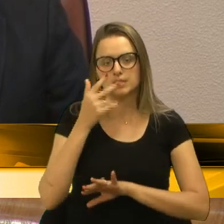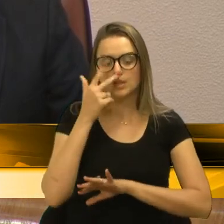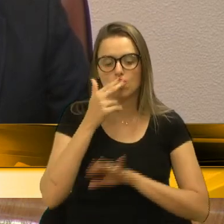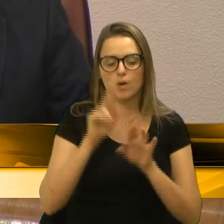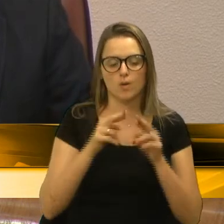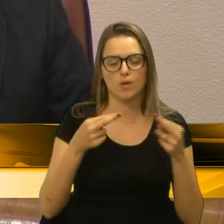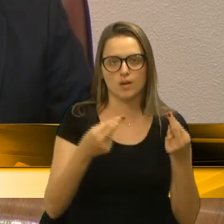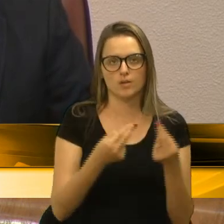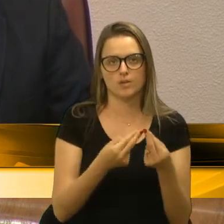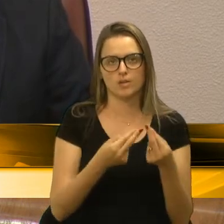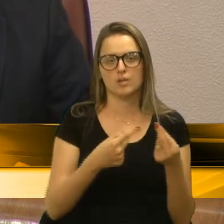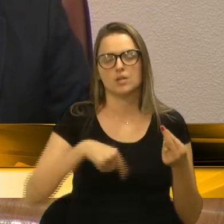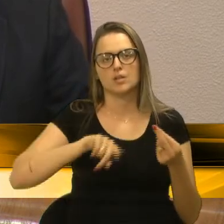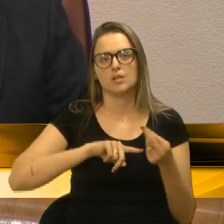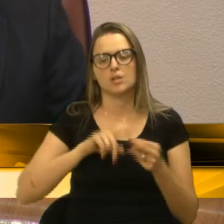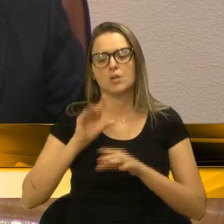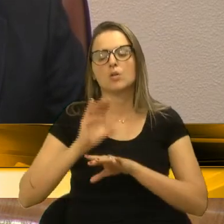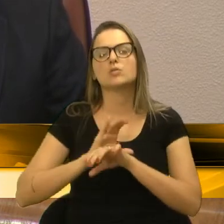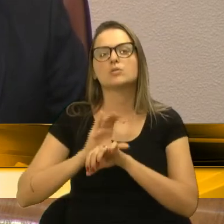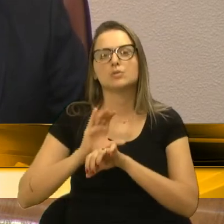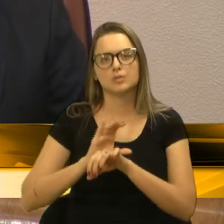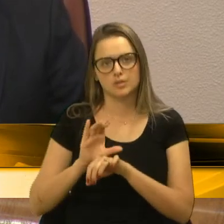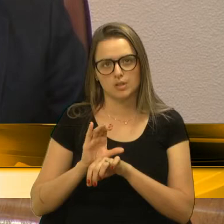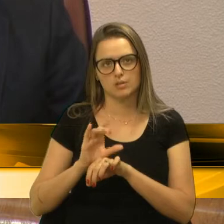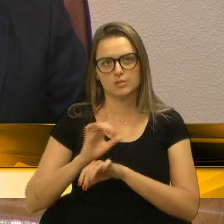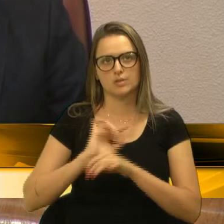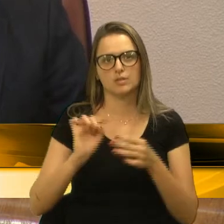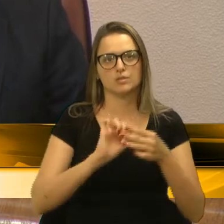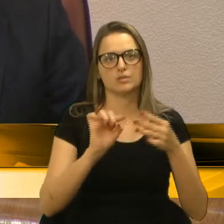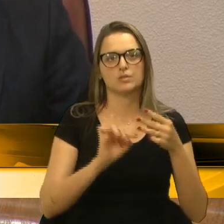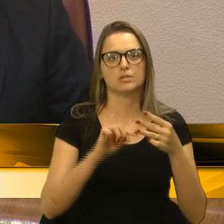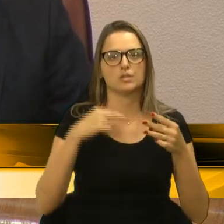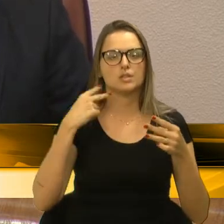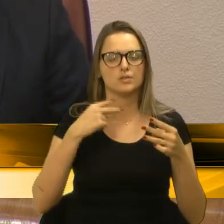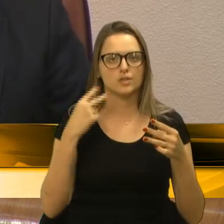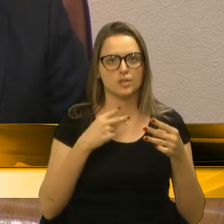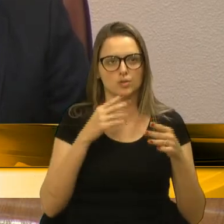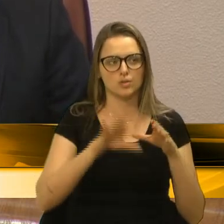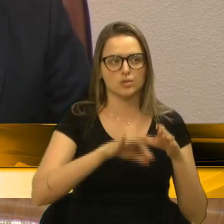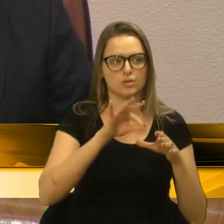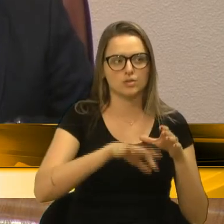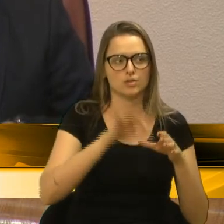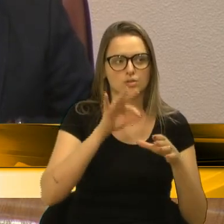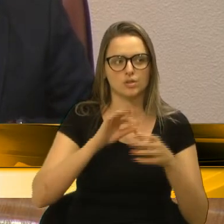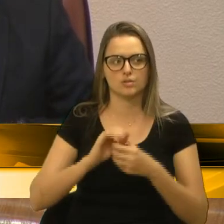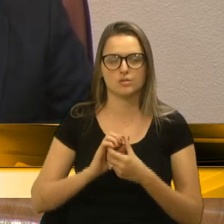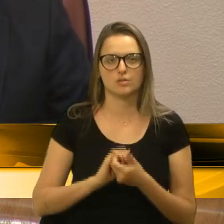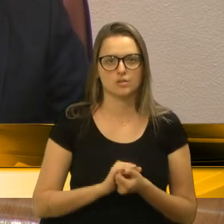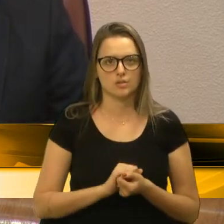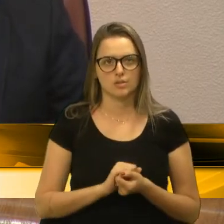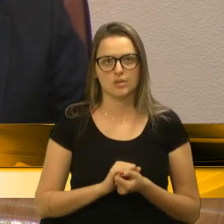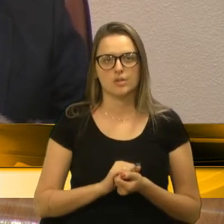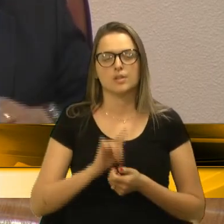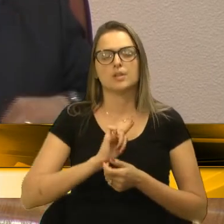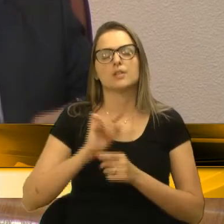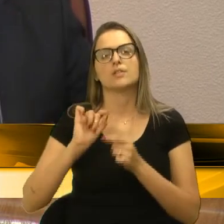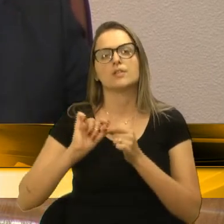será constituída a comissão processante, com 3 vereadores sorteados entre os desimpedidos, os quais